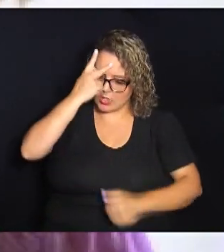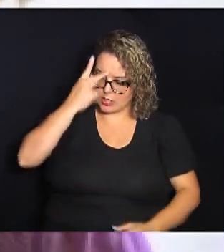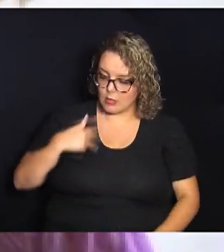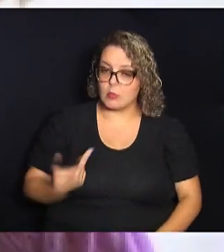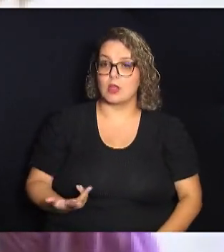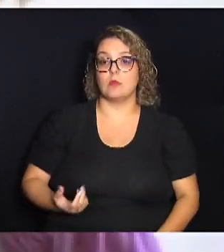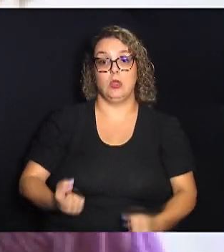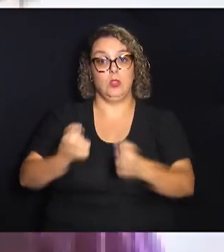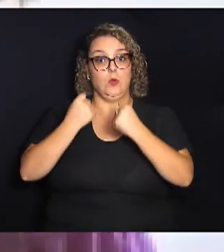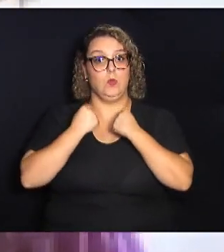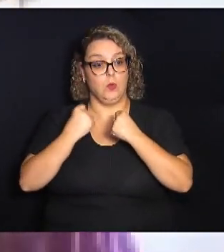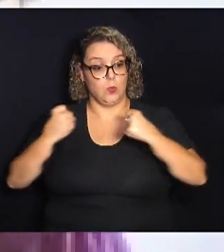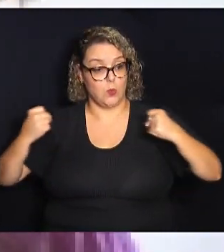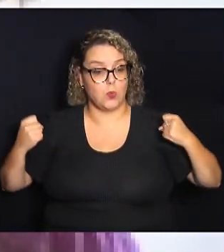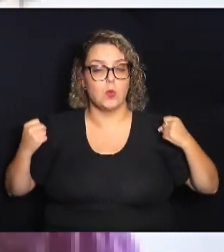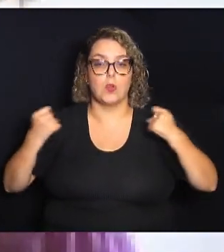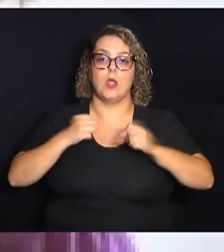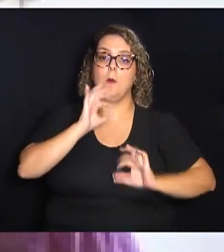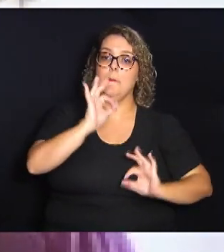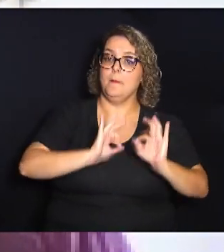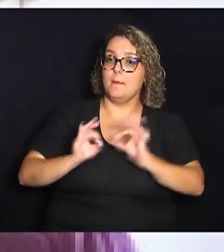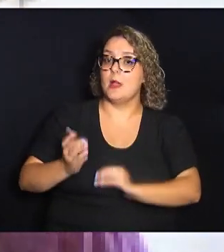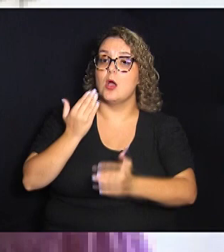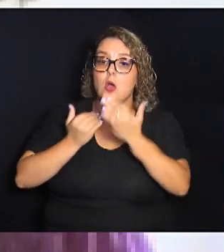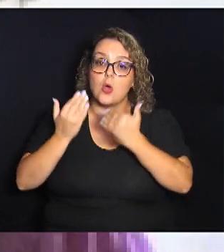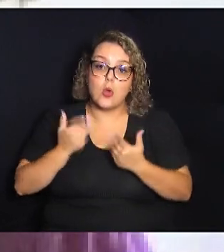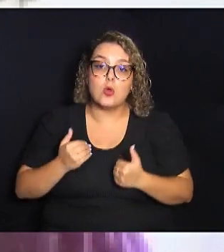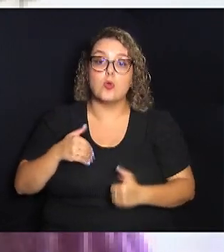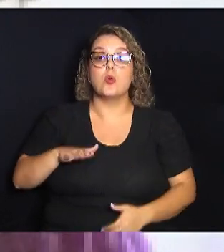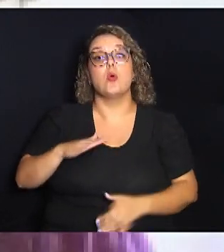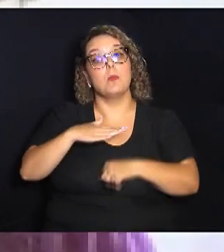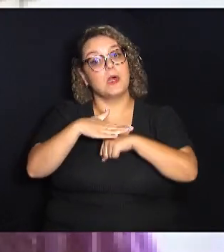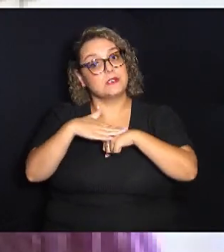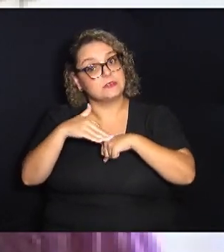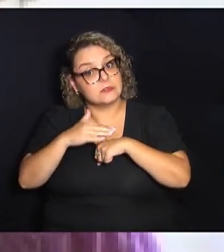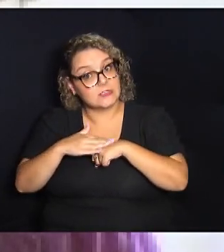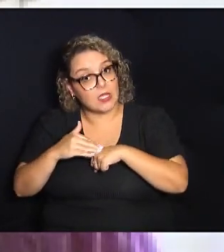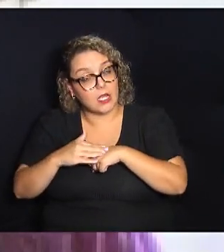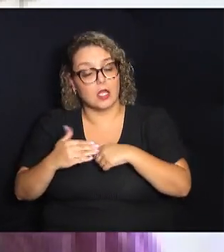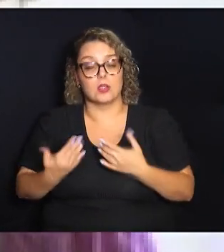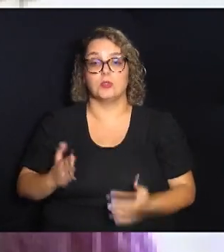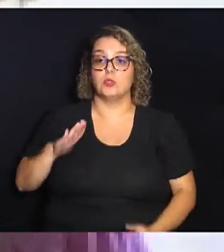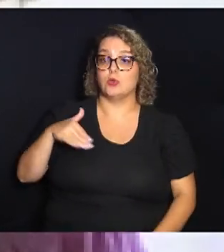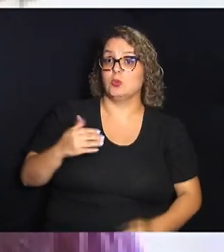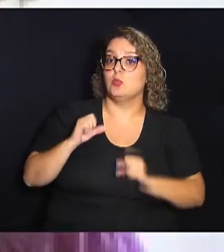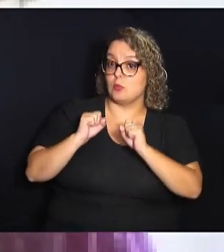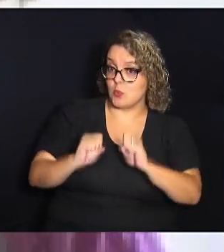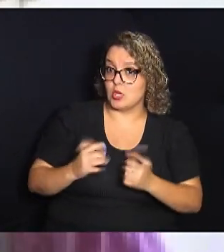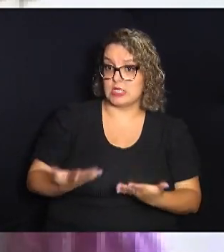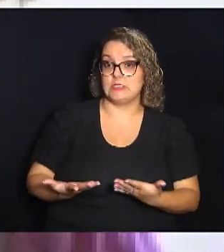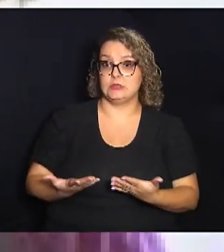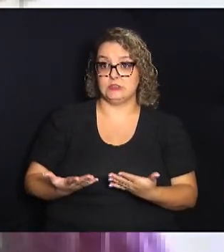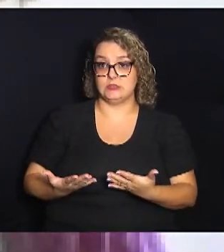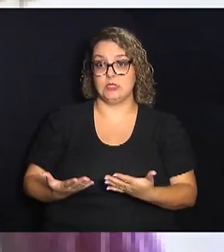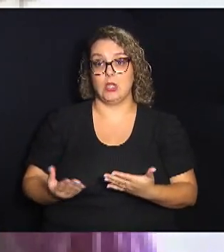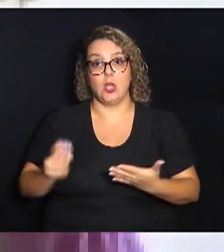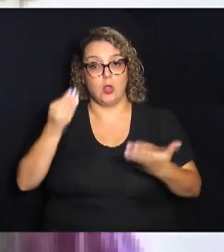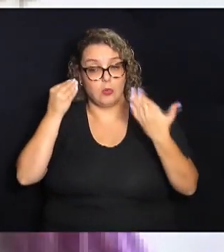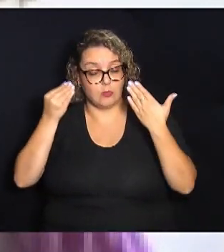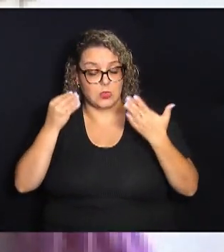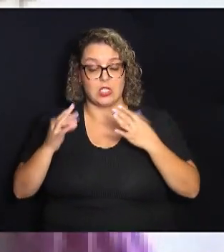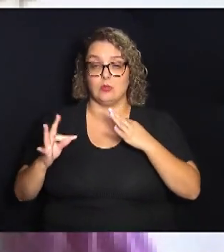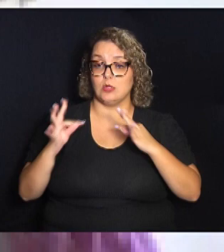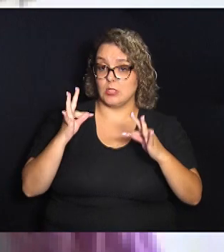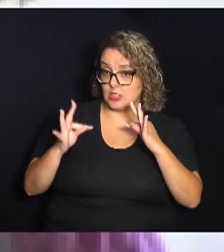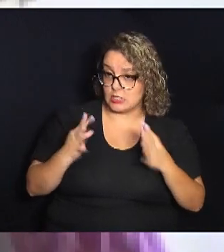atividade física, a partir de você preparar a sua alimentação com mais carinho, a partir do momento que você possa partir para uma psicoterapia, se você